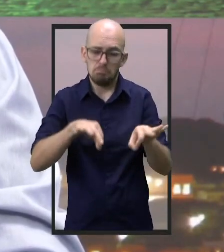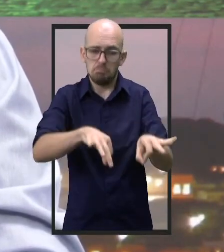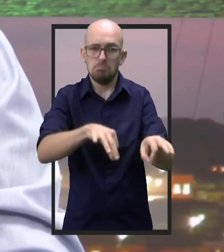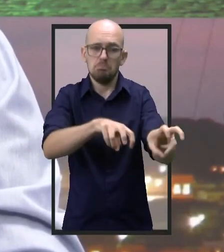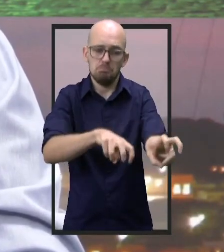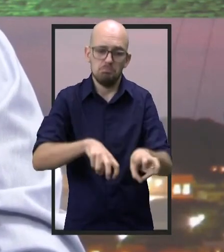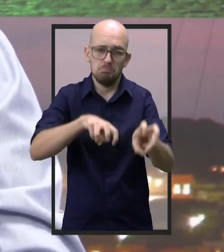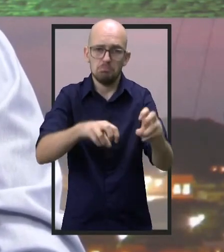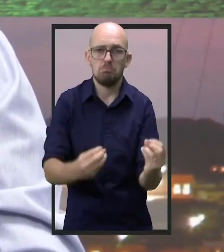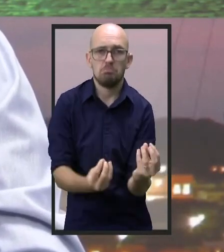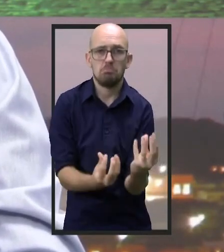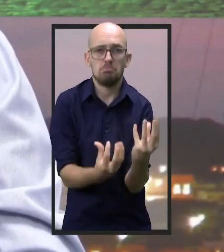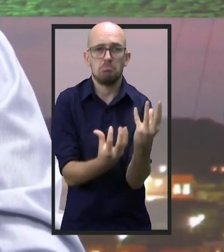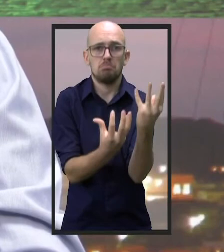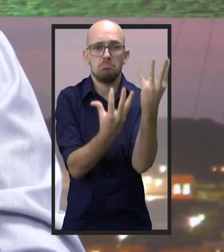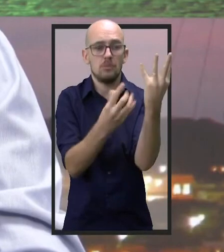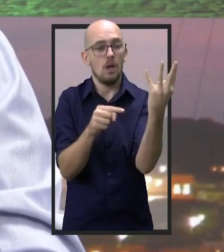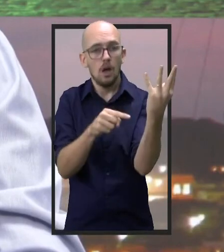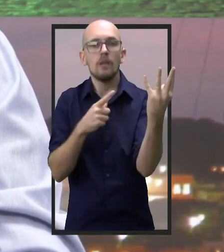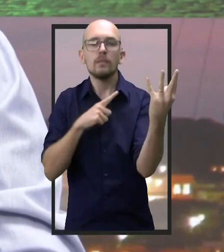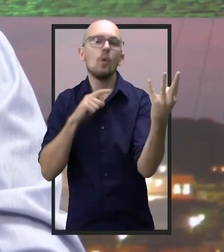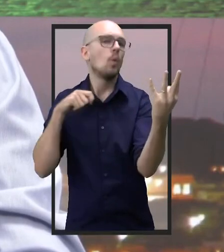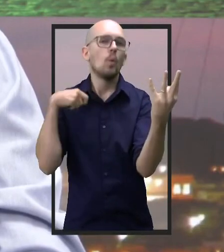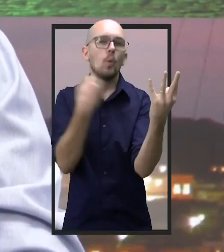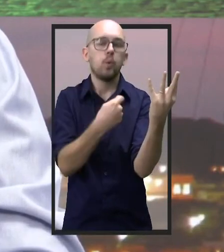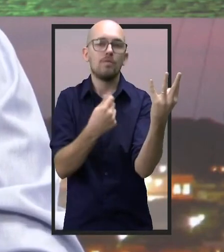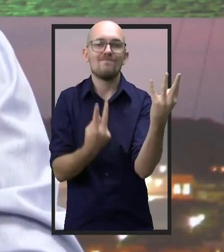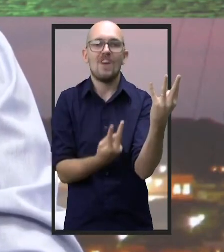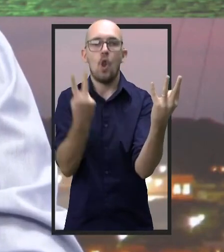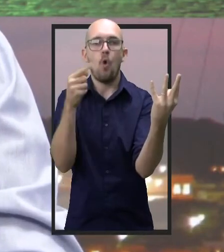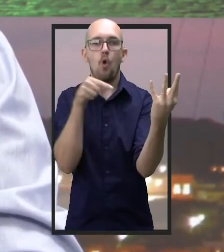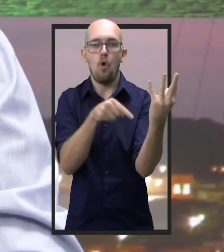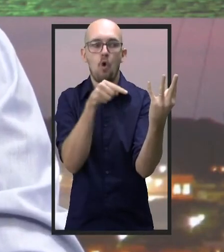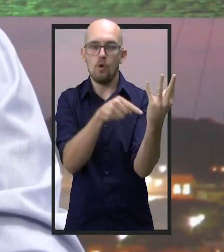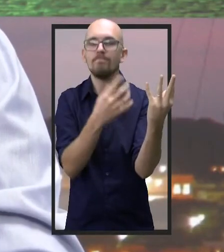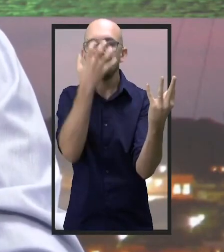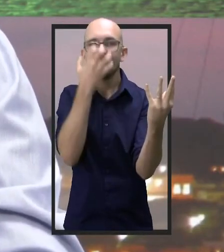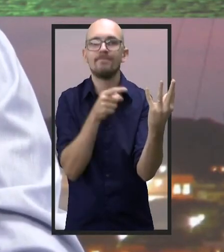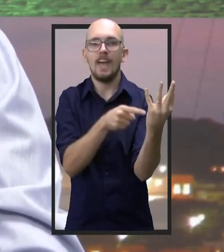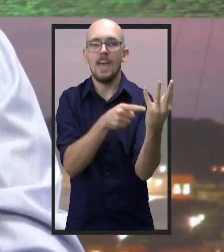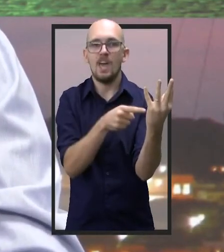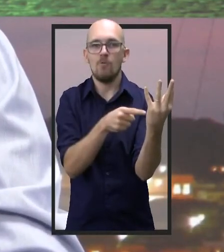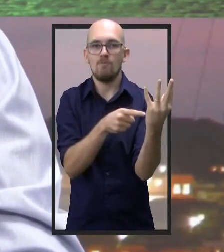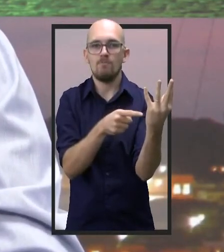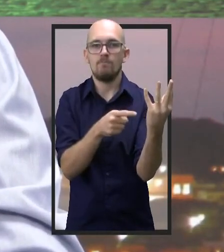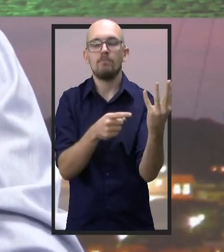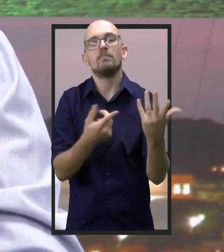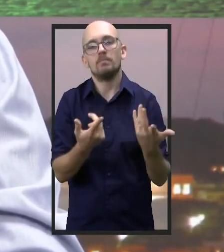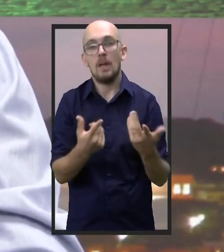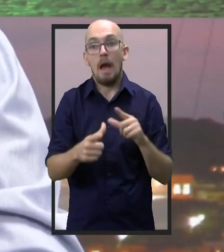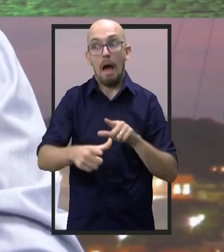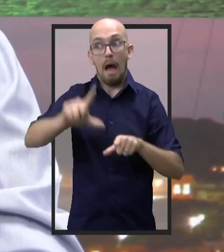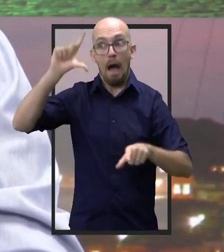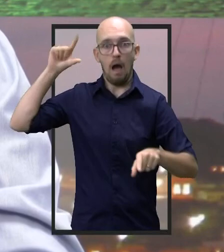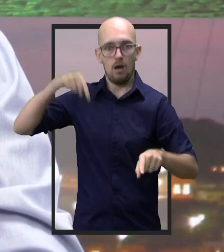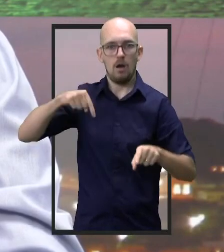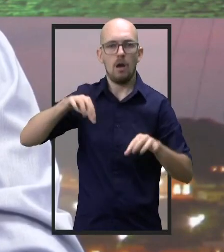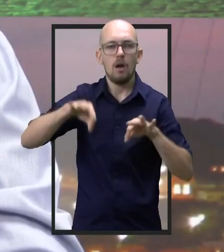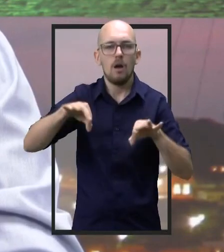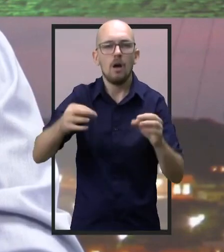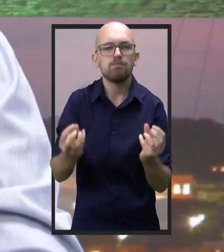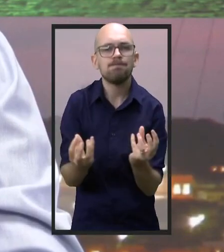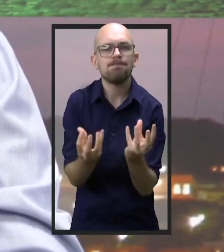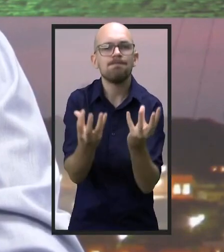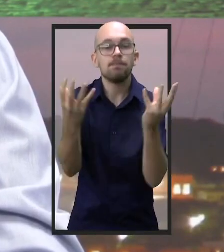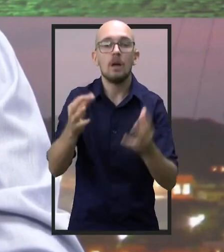se produz é de valor. E isso a gente leva muito a sério. Aqui já fomos antigamente café, fez